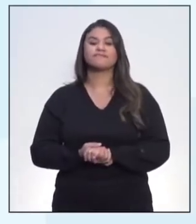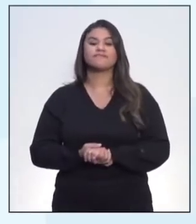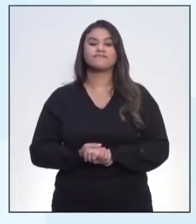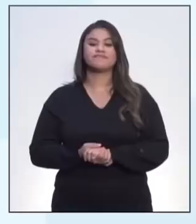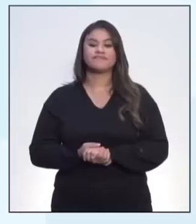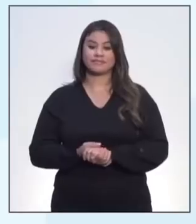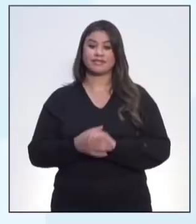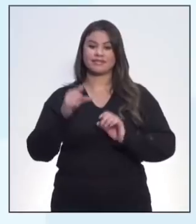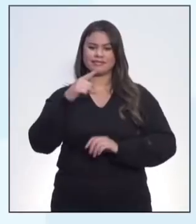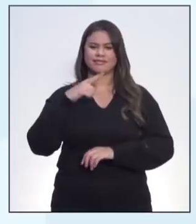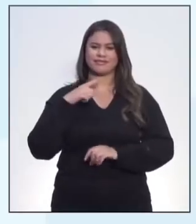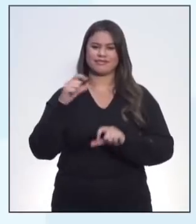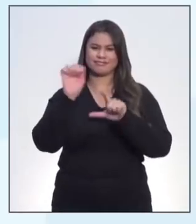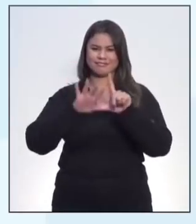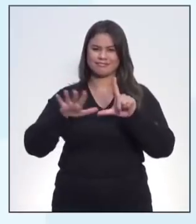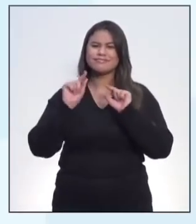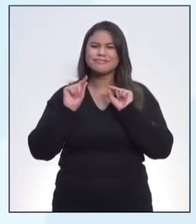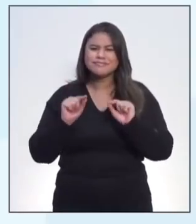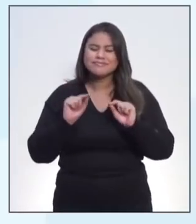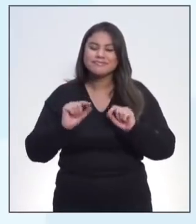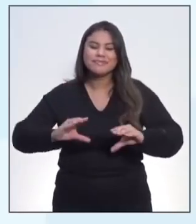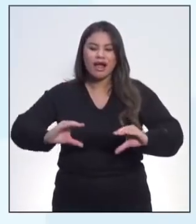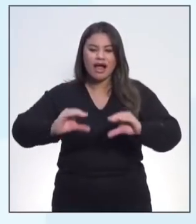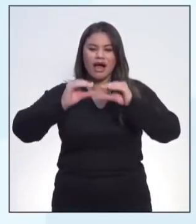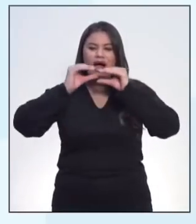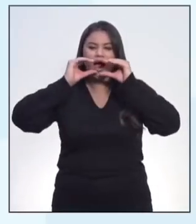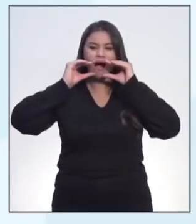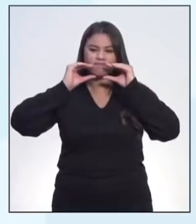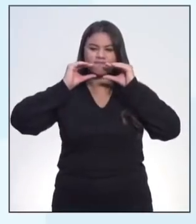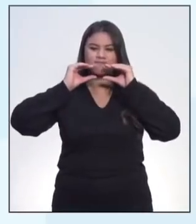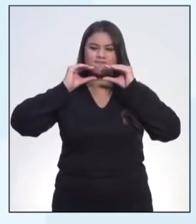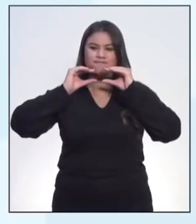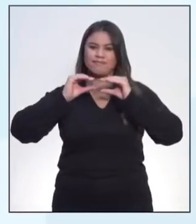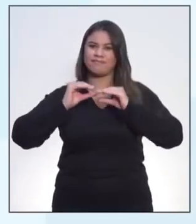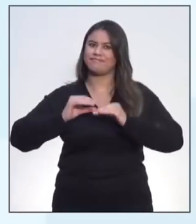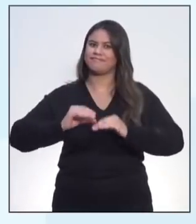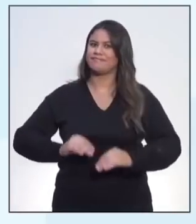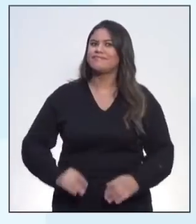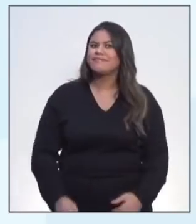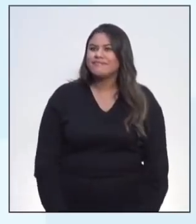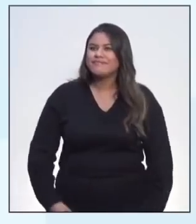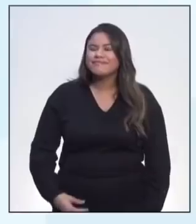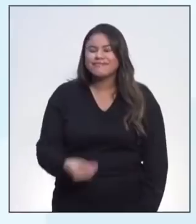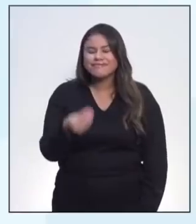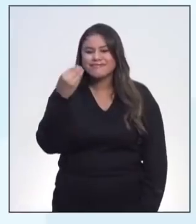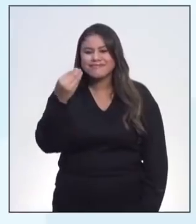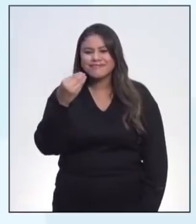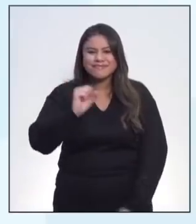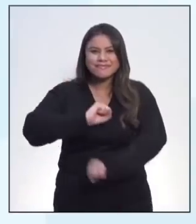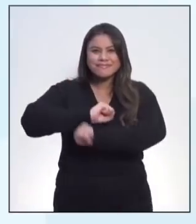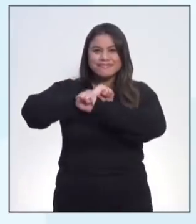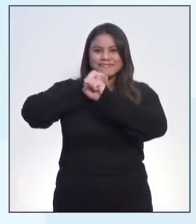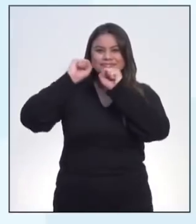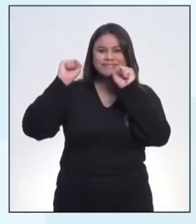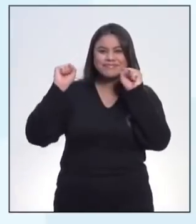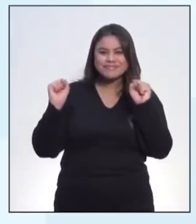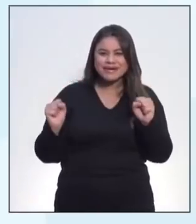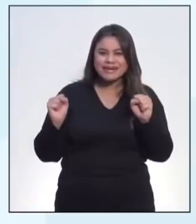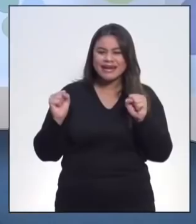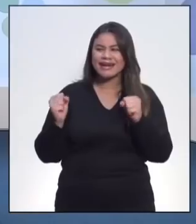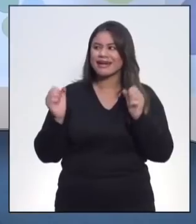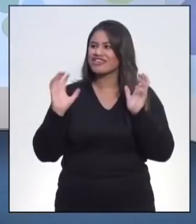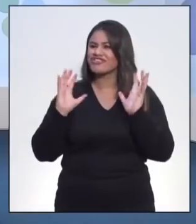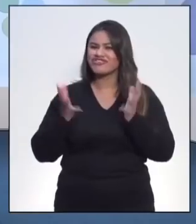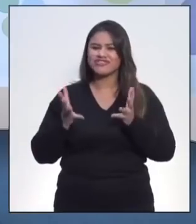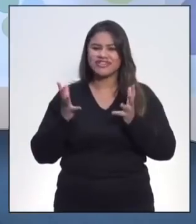Alessandra? Hambúrgueres. É um hambúrguer? Pois São é, hambúrgueres. logo cedo, para quem acordou de madrugada, você já traz essa